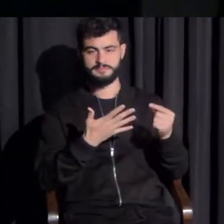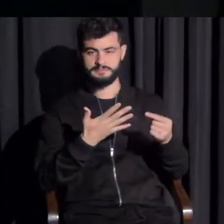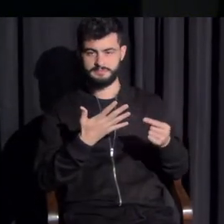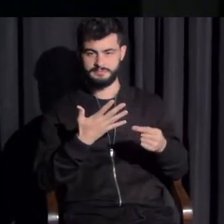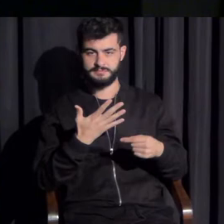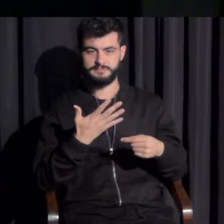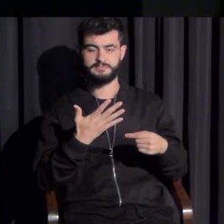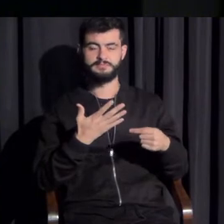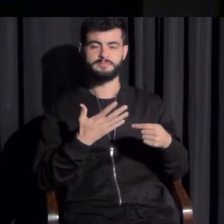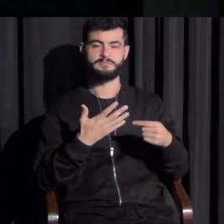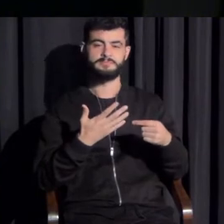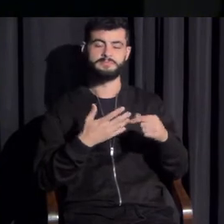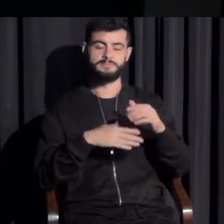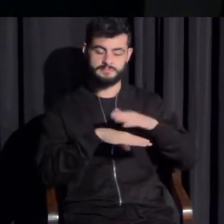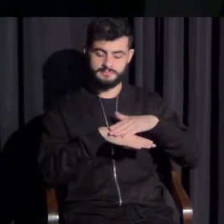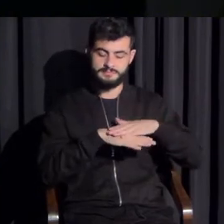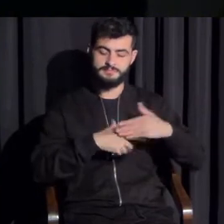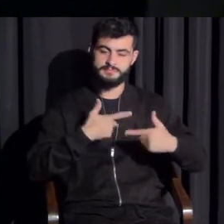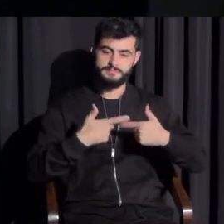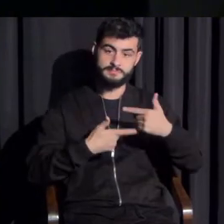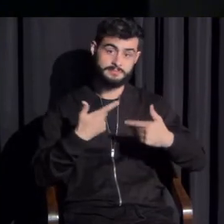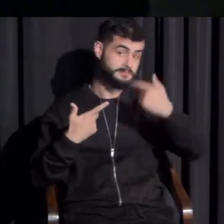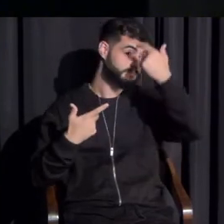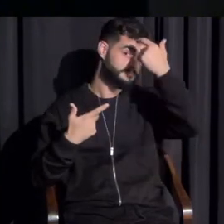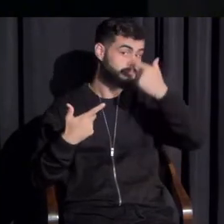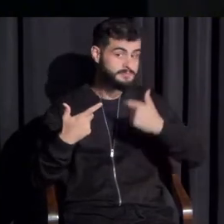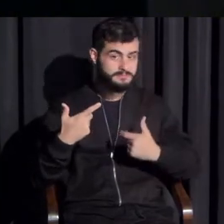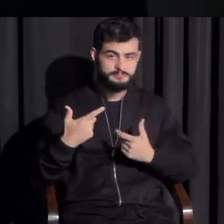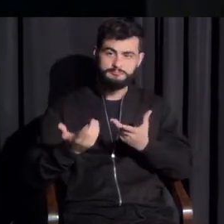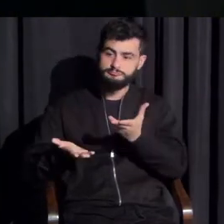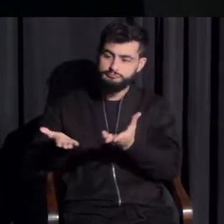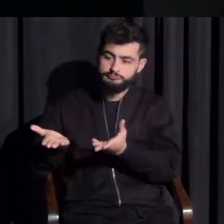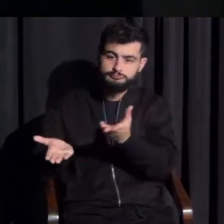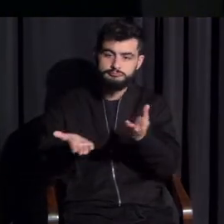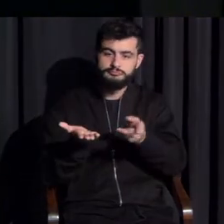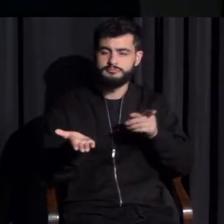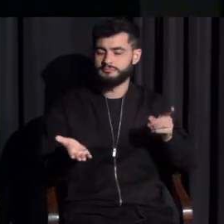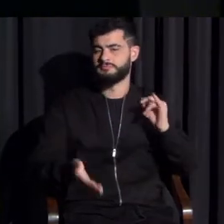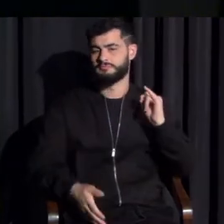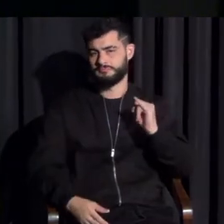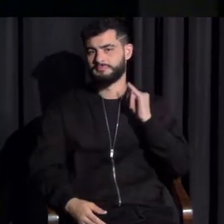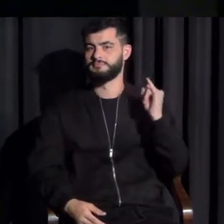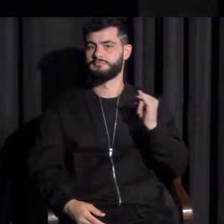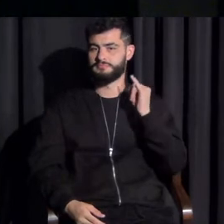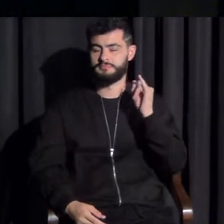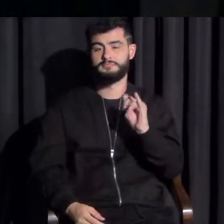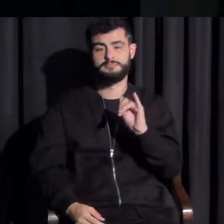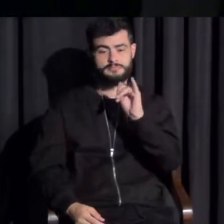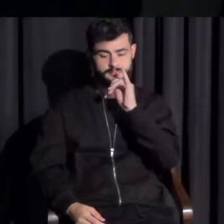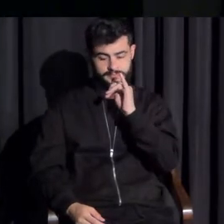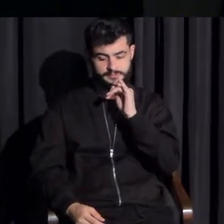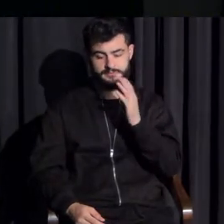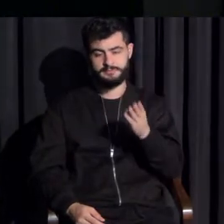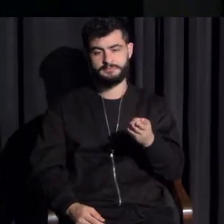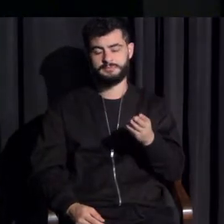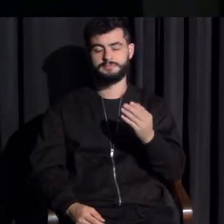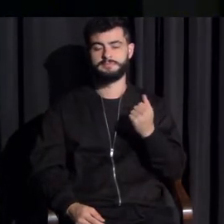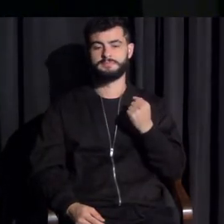quanto atividades humanas e humanizadoras, né? Quanto elas são importantes, inclusive nesse...